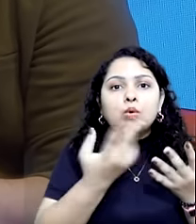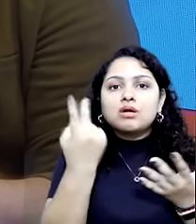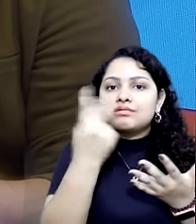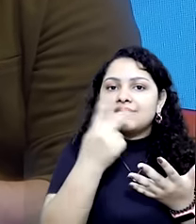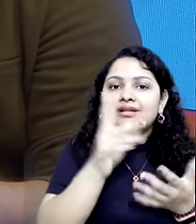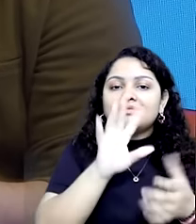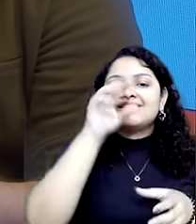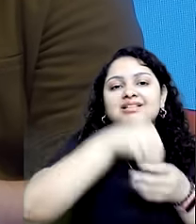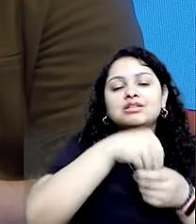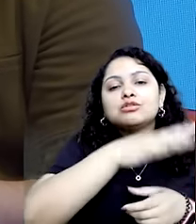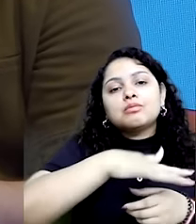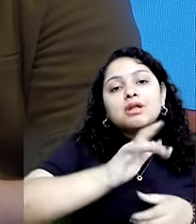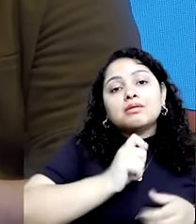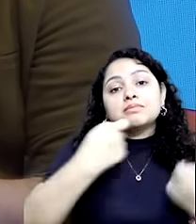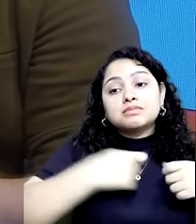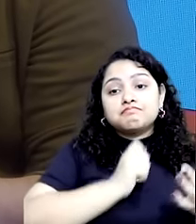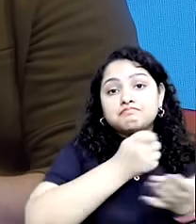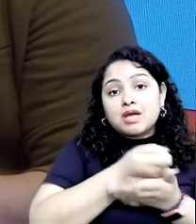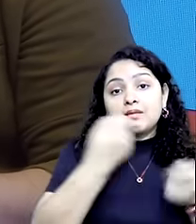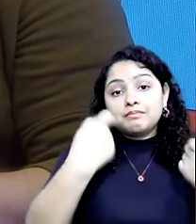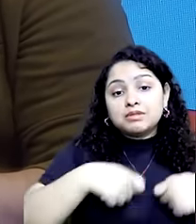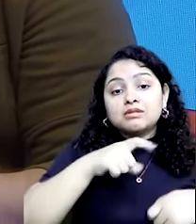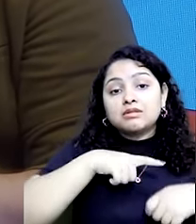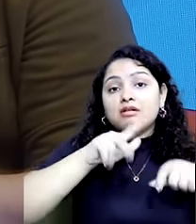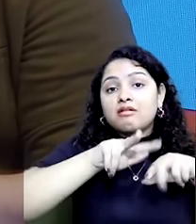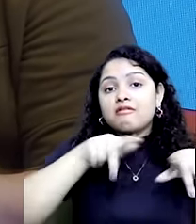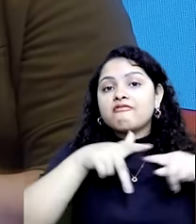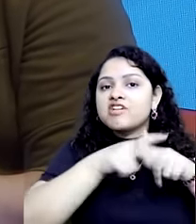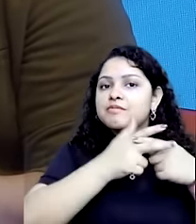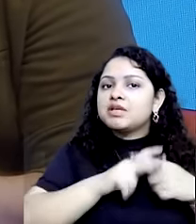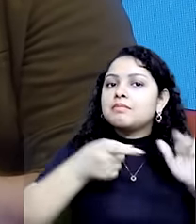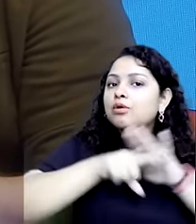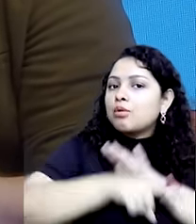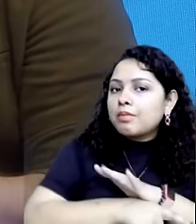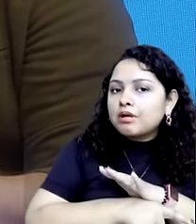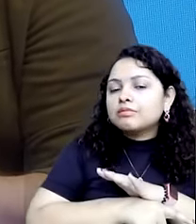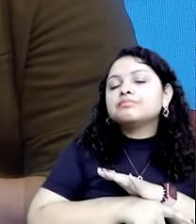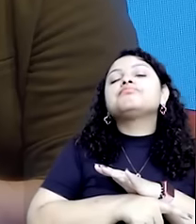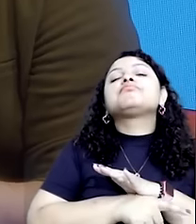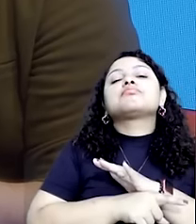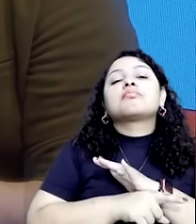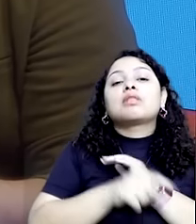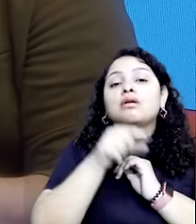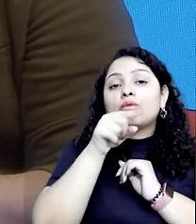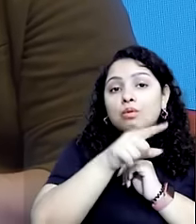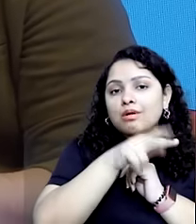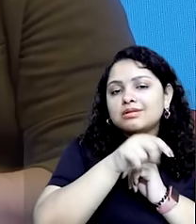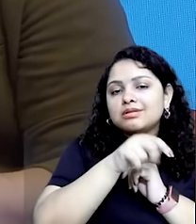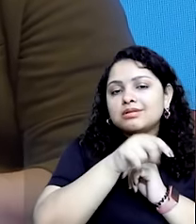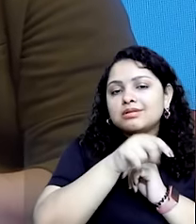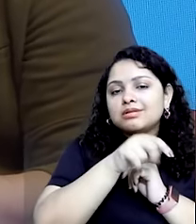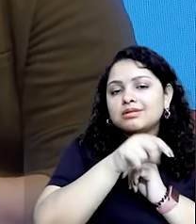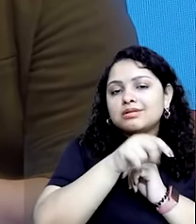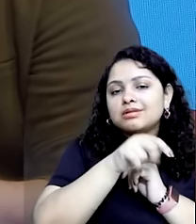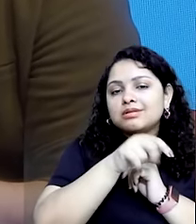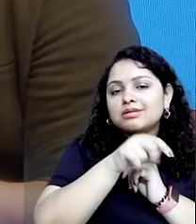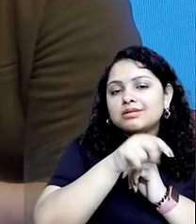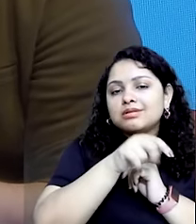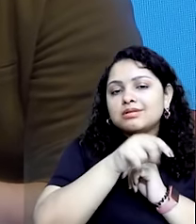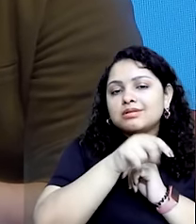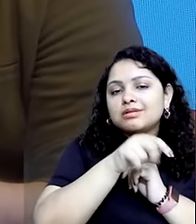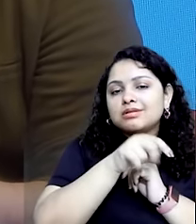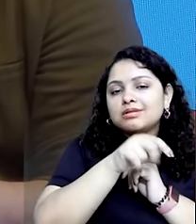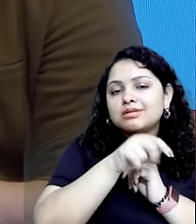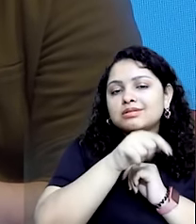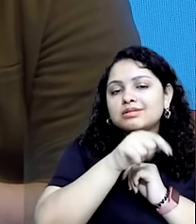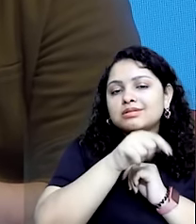dentro de uma área paga então você tem ferramentas mais complexas como o Lightroom E você tem ferramentas mais simples como o Mojo que a gente